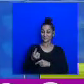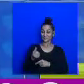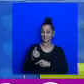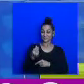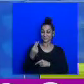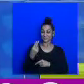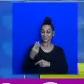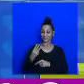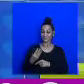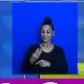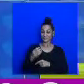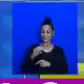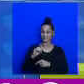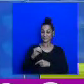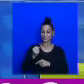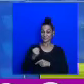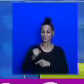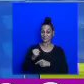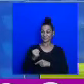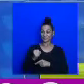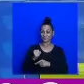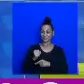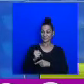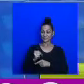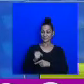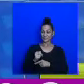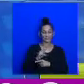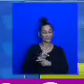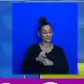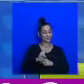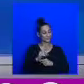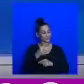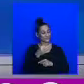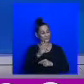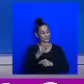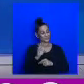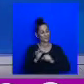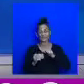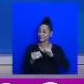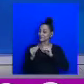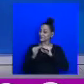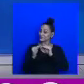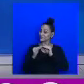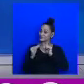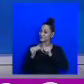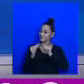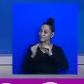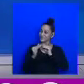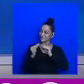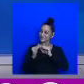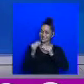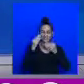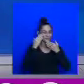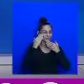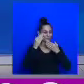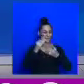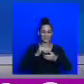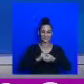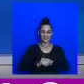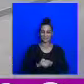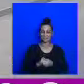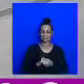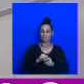10, 23 e 08. As auditoras confirmam? Sim, confirmo. Sim, confirmo.